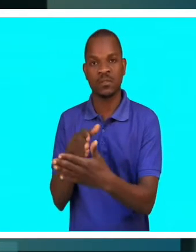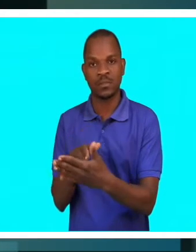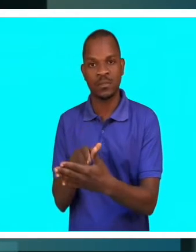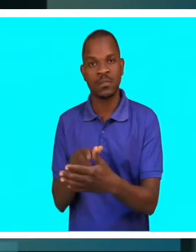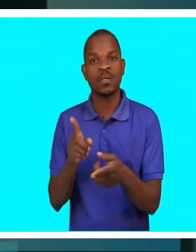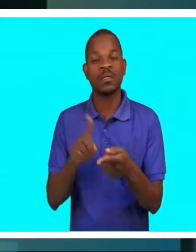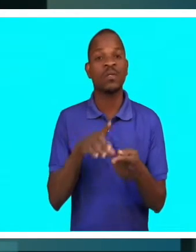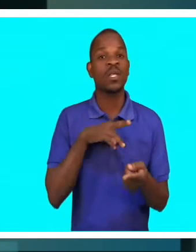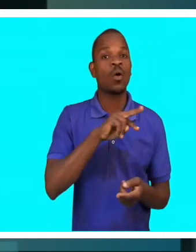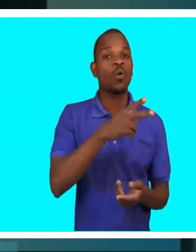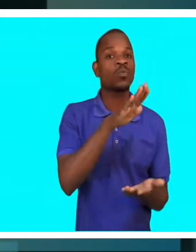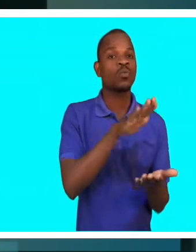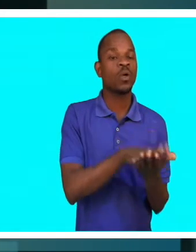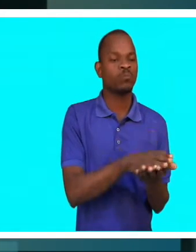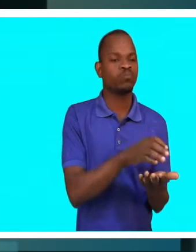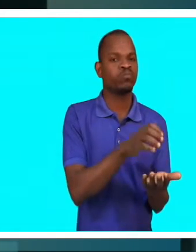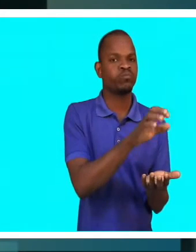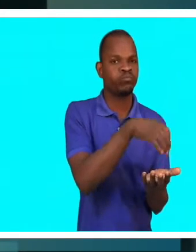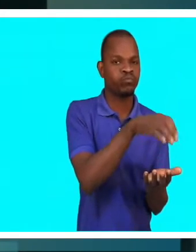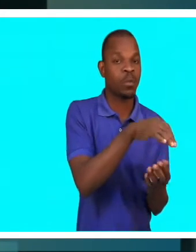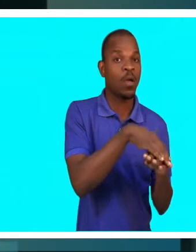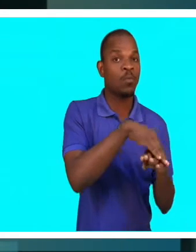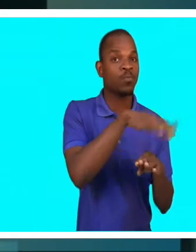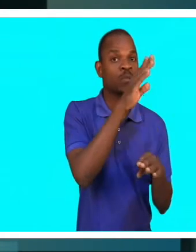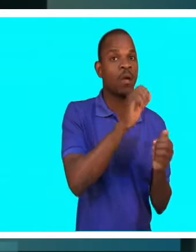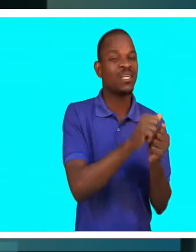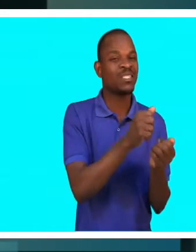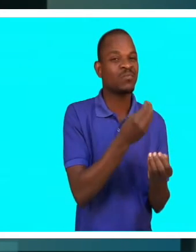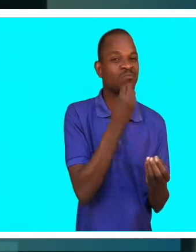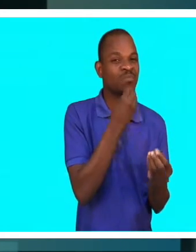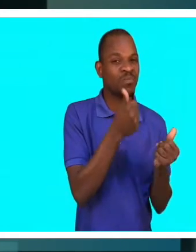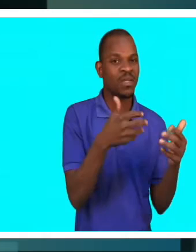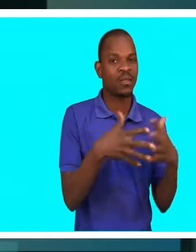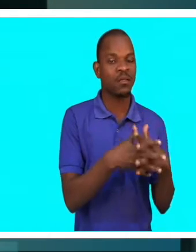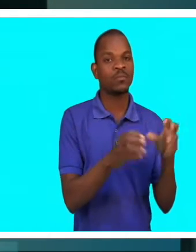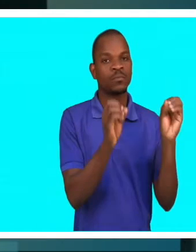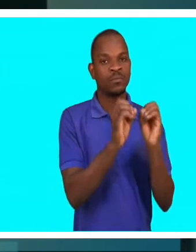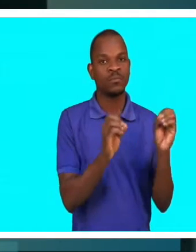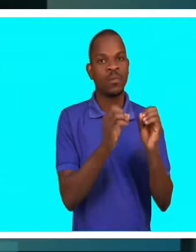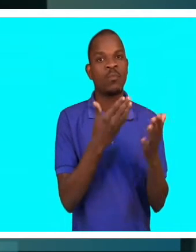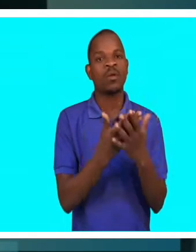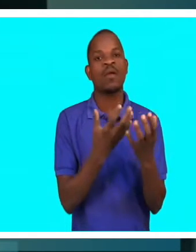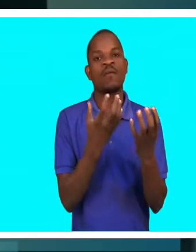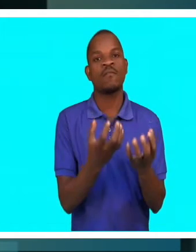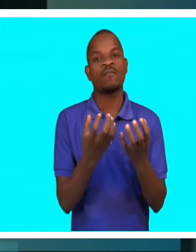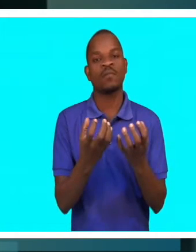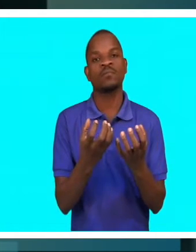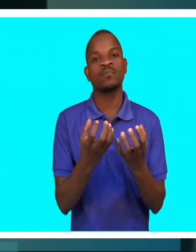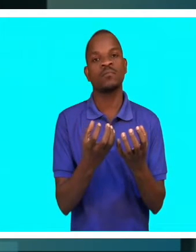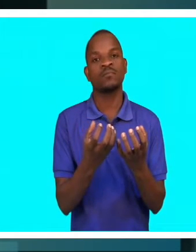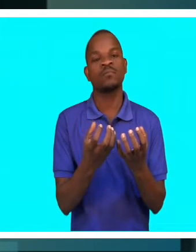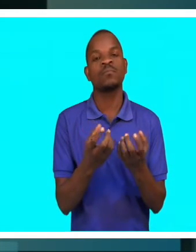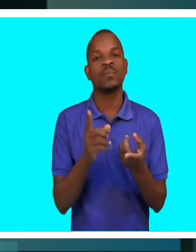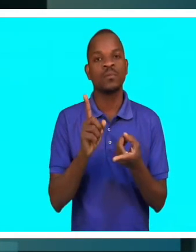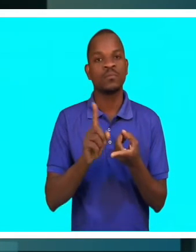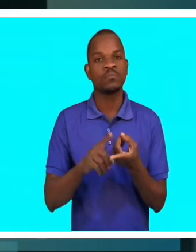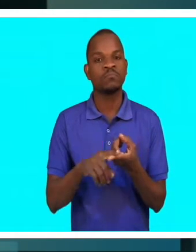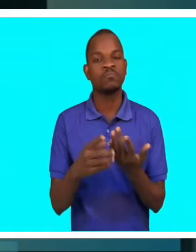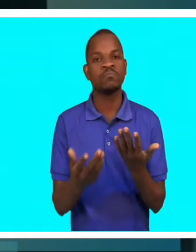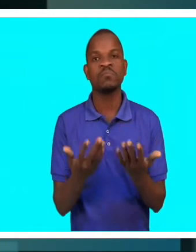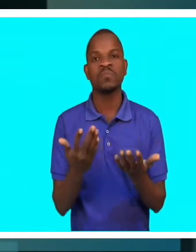Há locais com uma elevada taxa de produção, mas não há um aproveitamento devido desses alimentos que são produzidos.